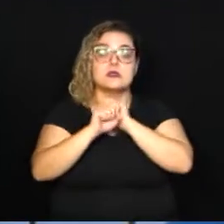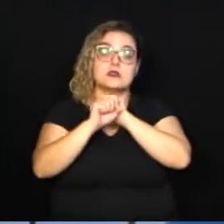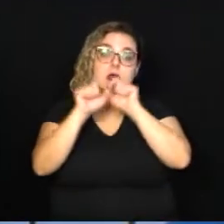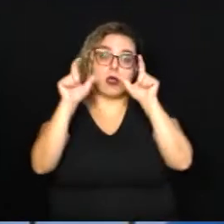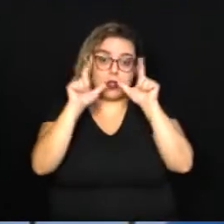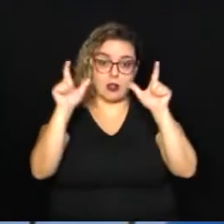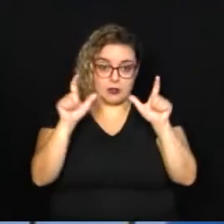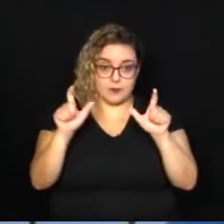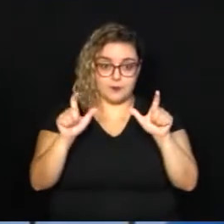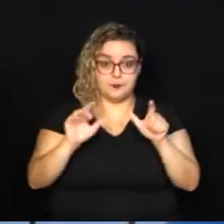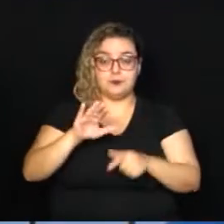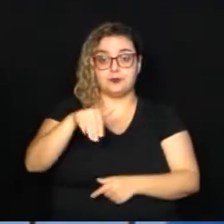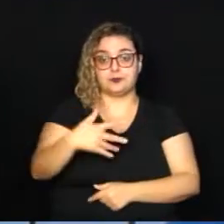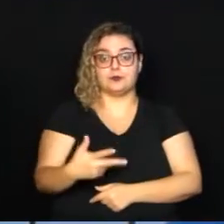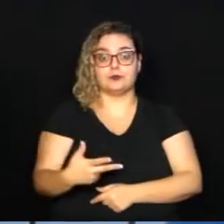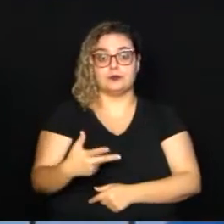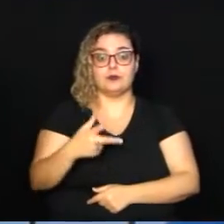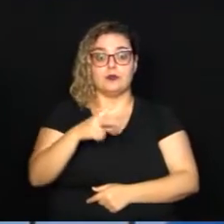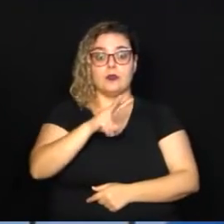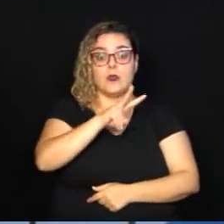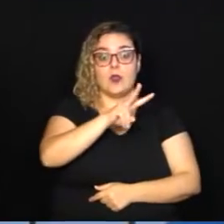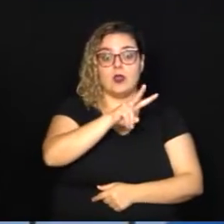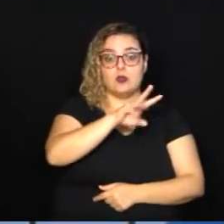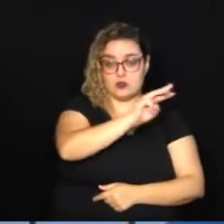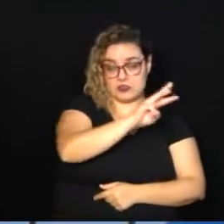você, mesmo no